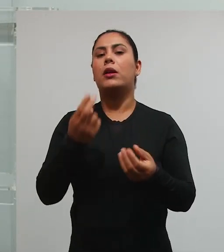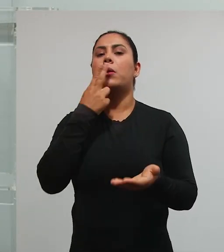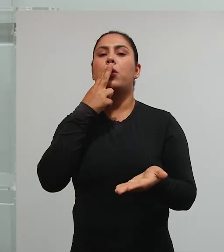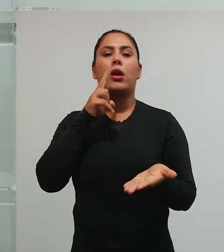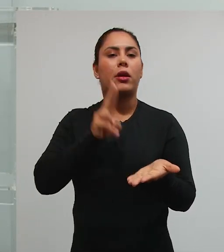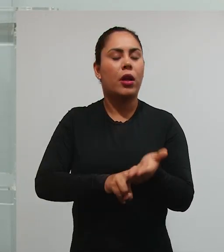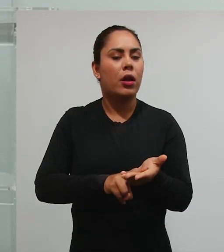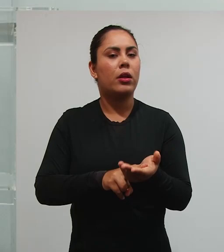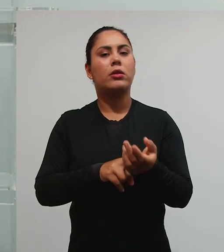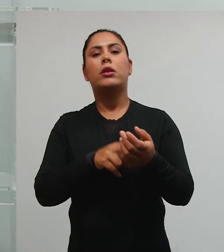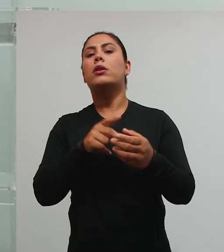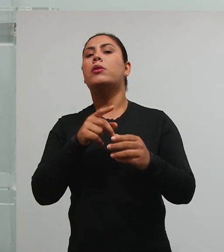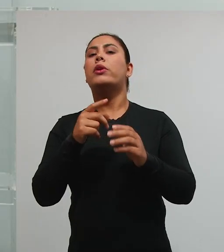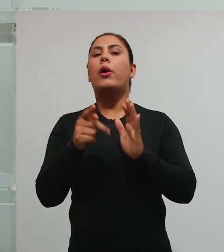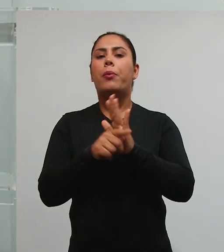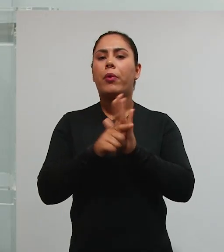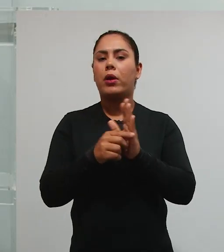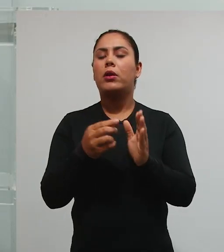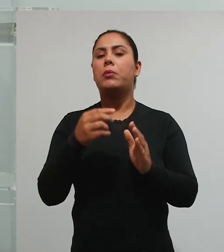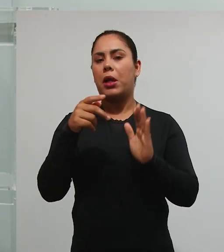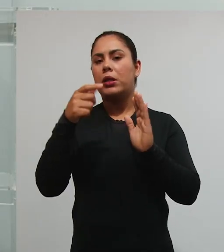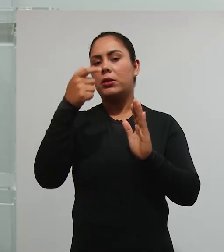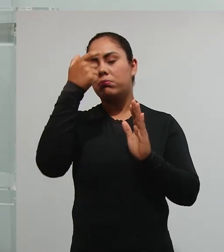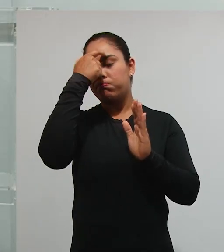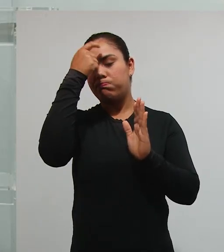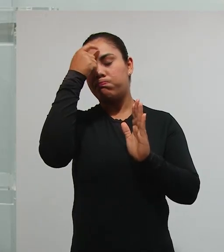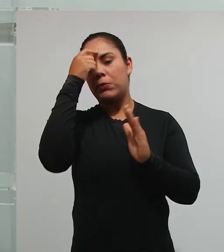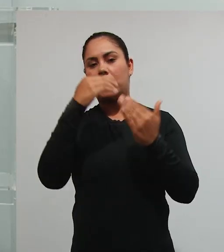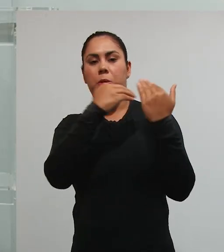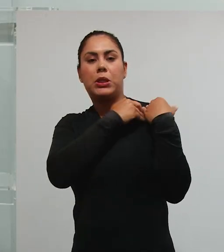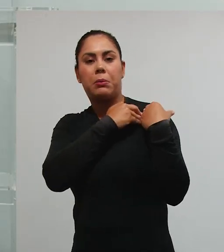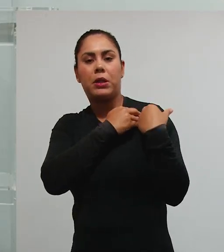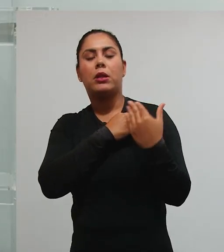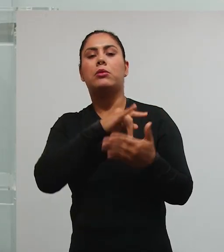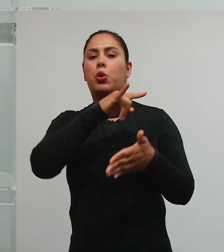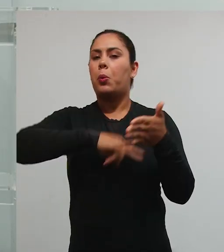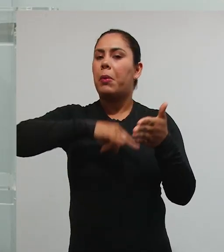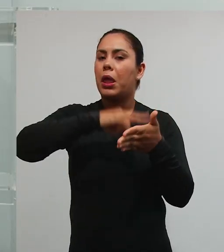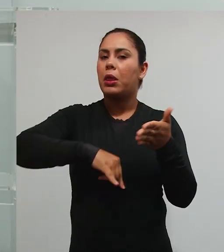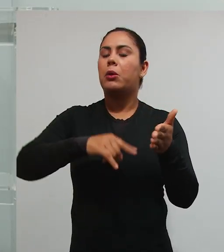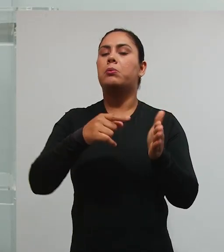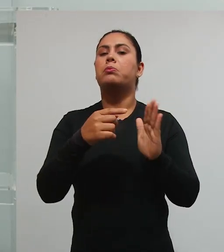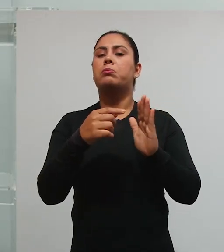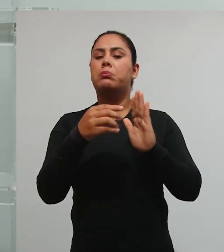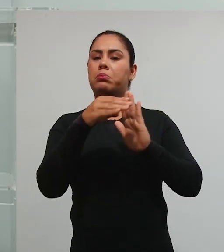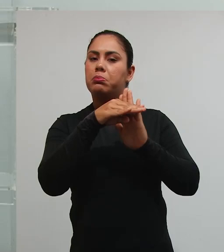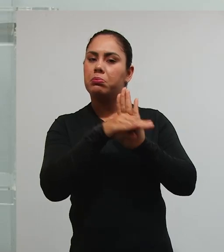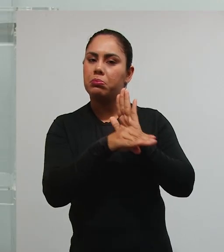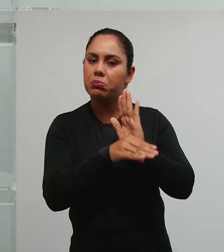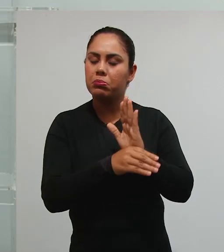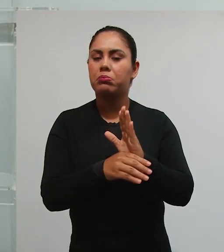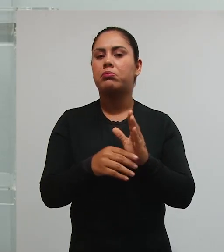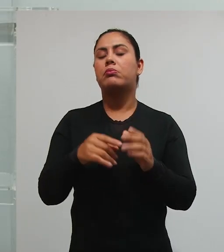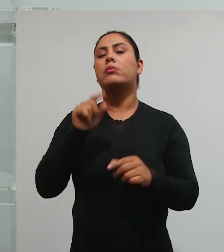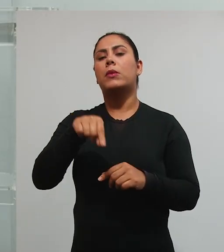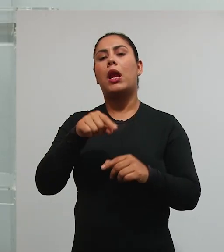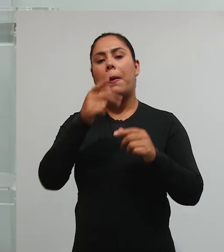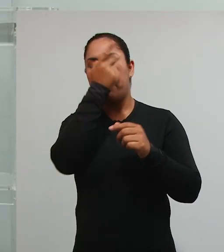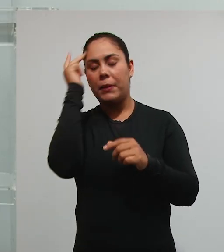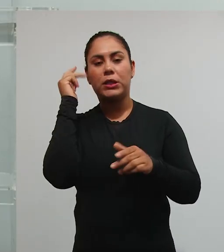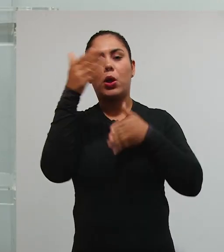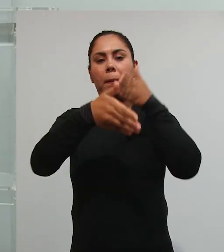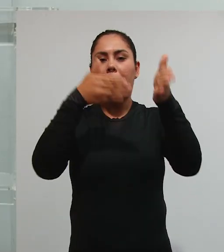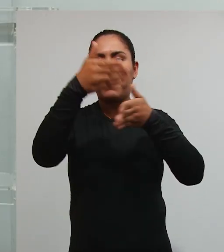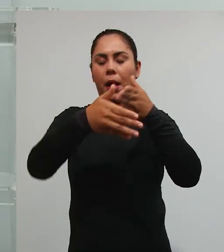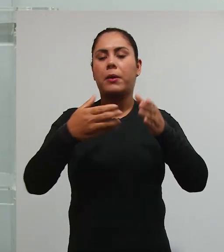a carta, quanto os termos de consentimento, isso é muito importante, né? Os termos de consentimento livre e esclarecido das